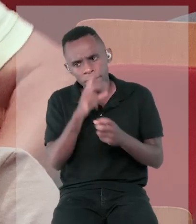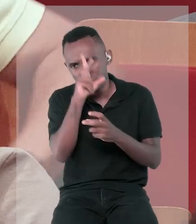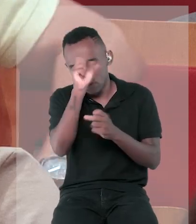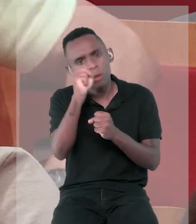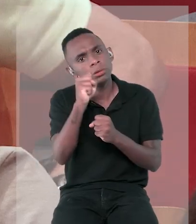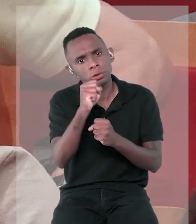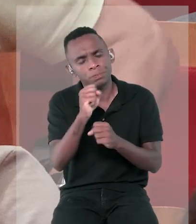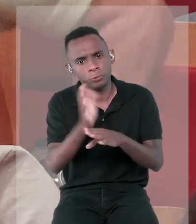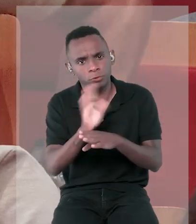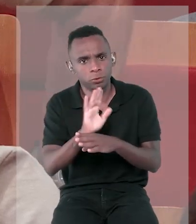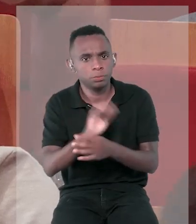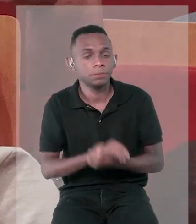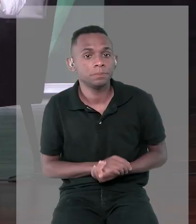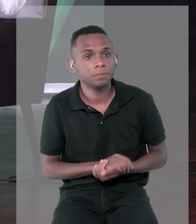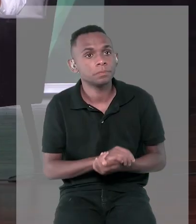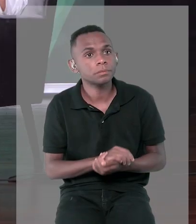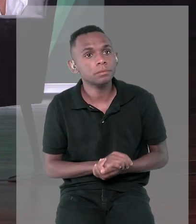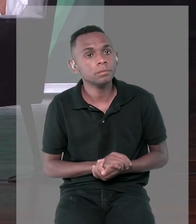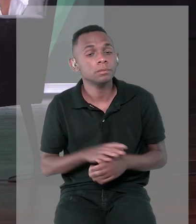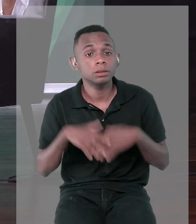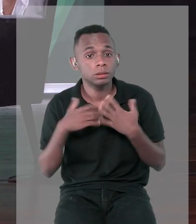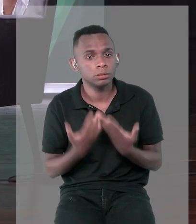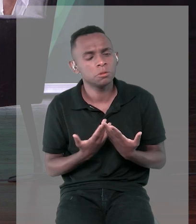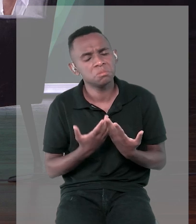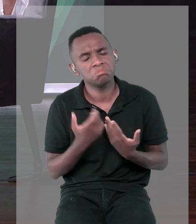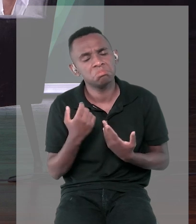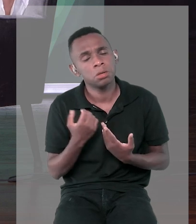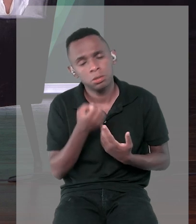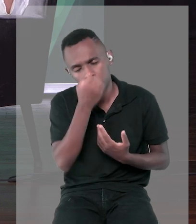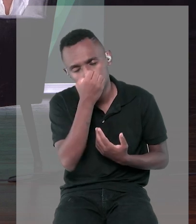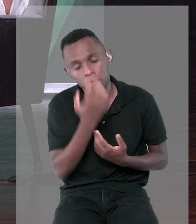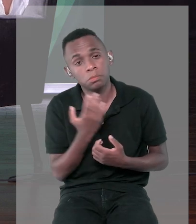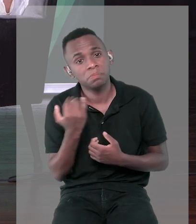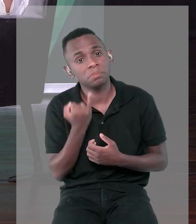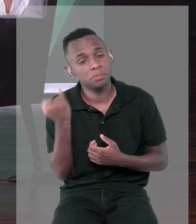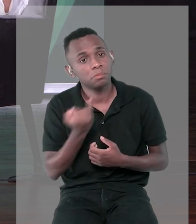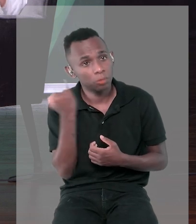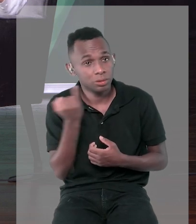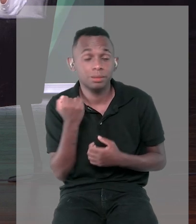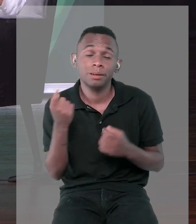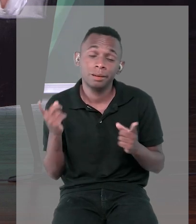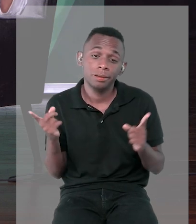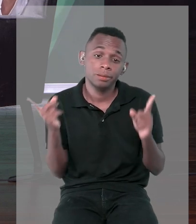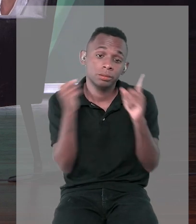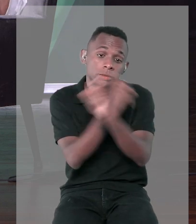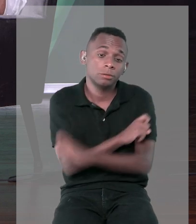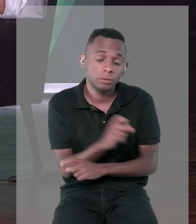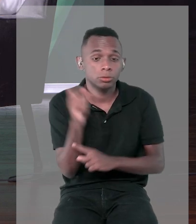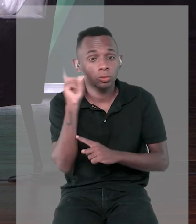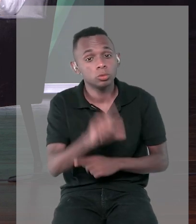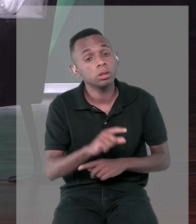com atenção a fala de Nádia. Então, eu acho que dá muito certo, sabe? Por difícil que seja conseguir